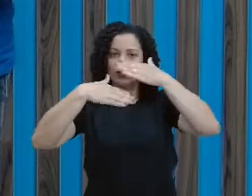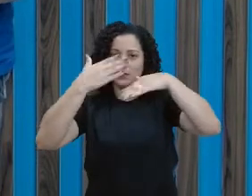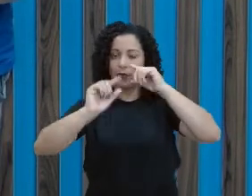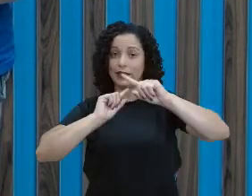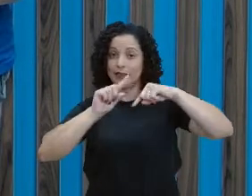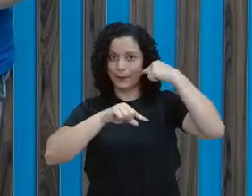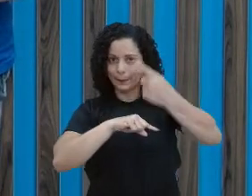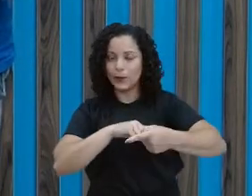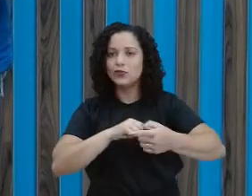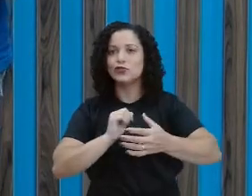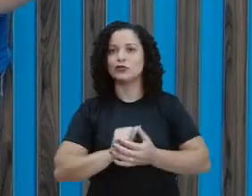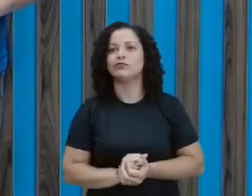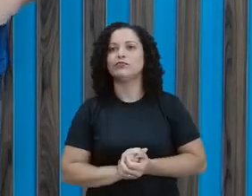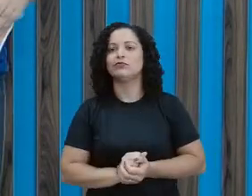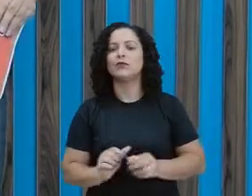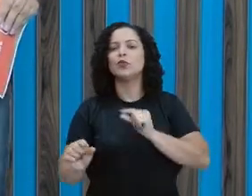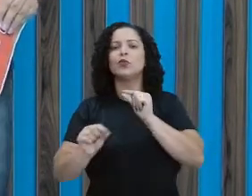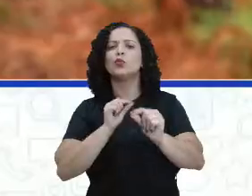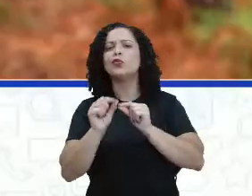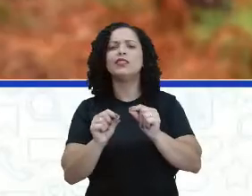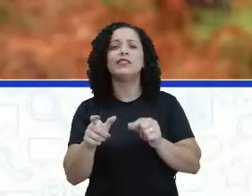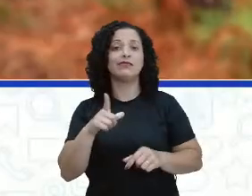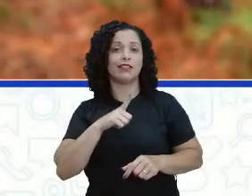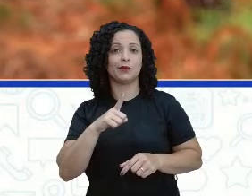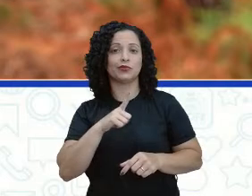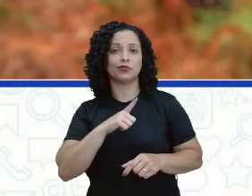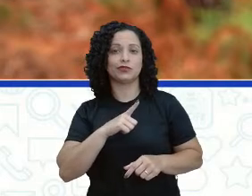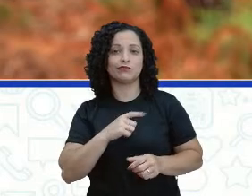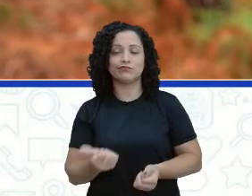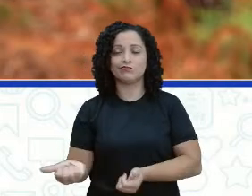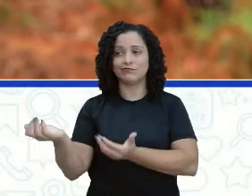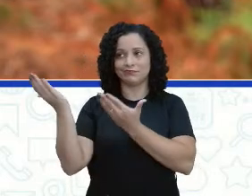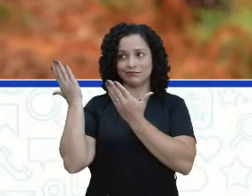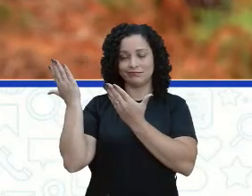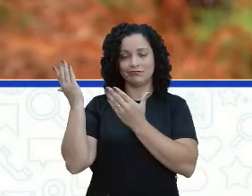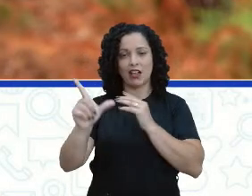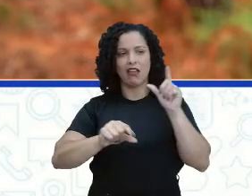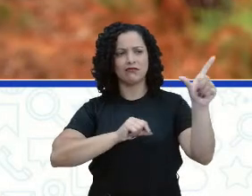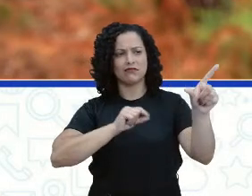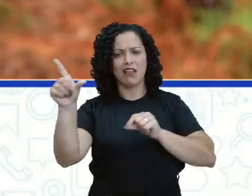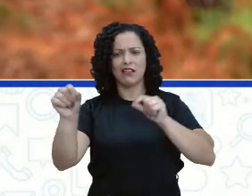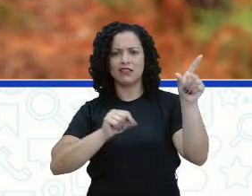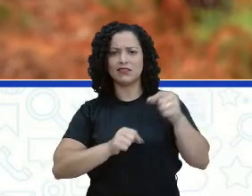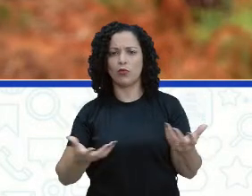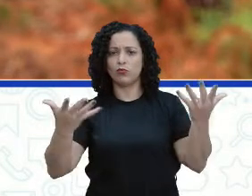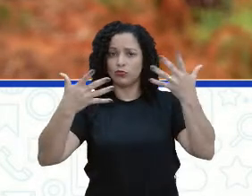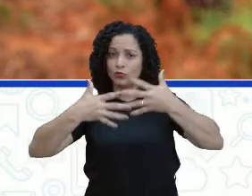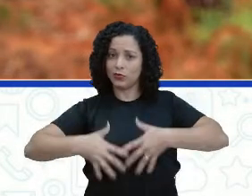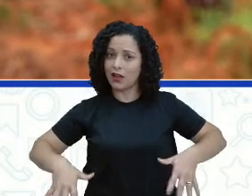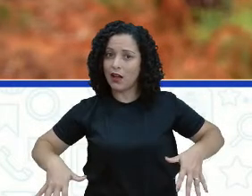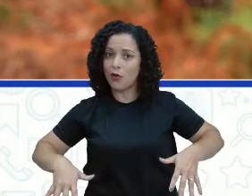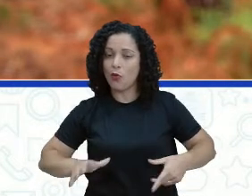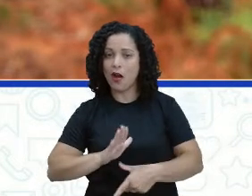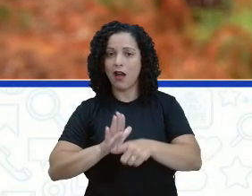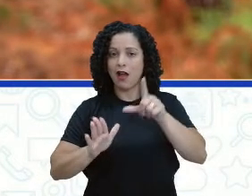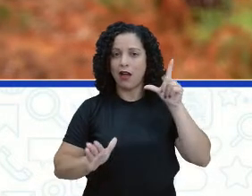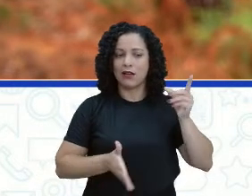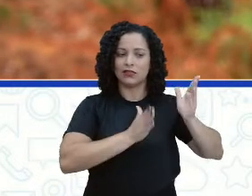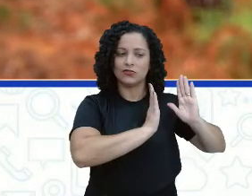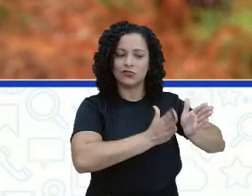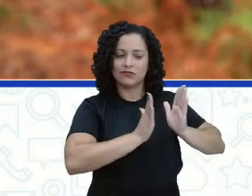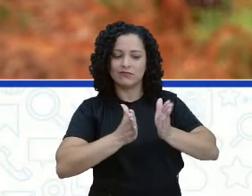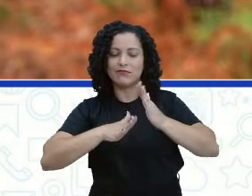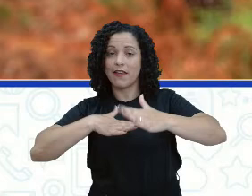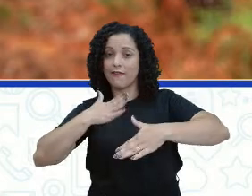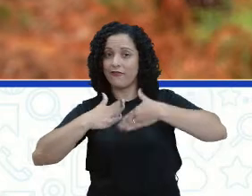disso depois. O que é que nós temos mais? A questão da seleção natural. Nós vimos um pouco da evolução, vimos o conceito de evolução,